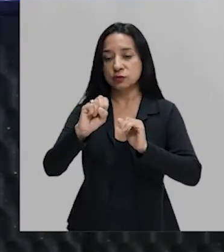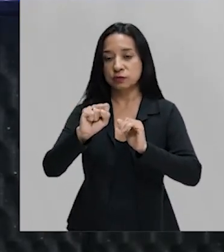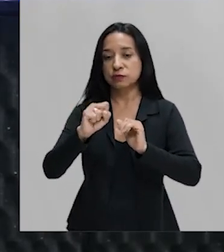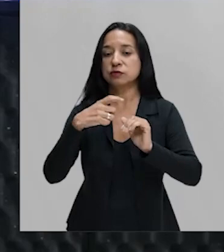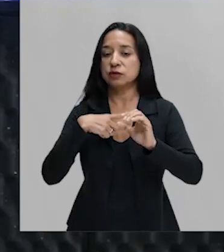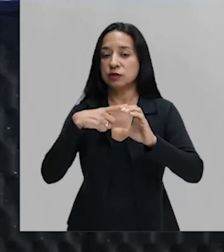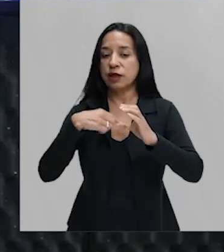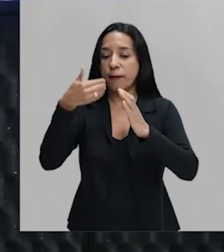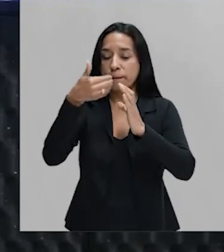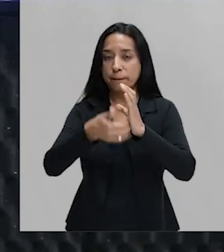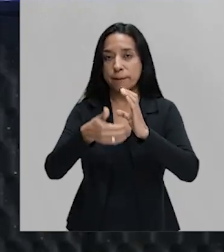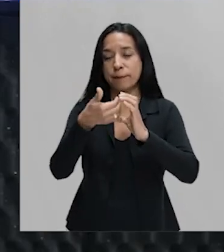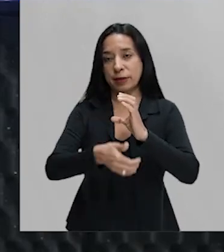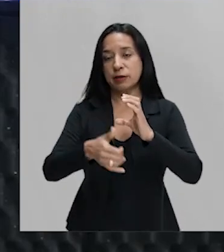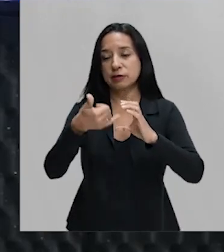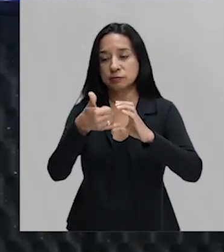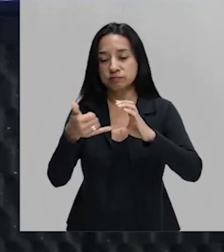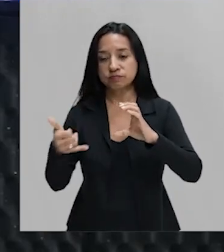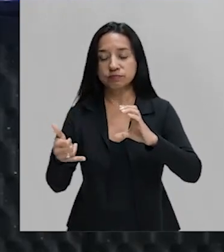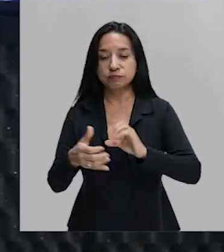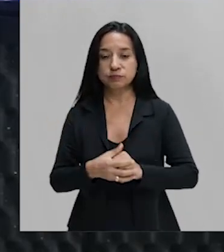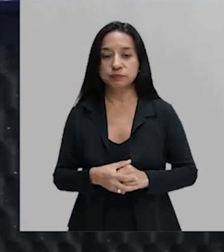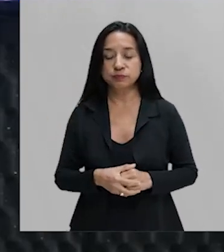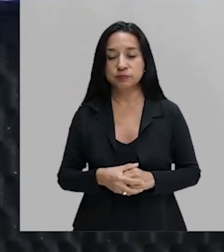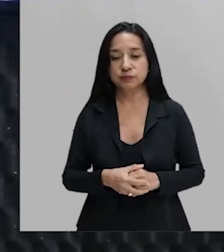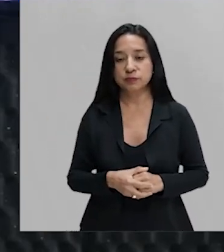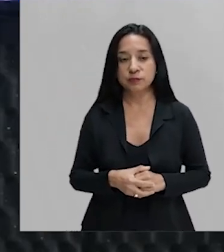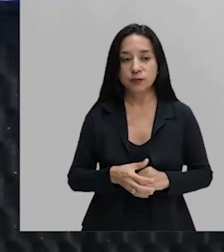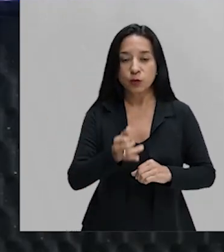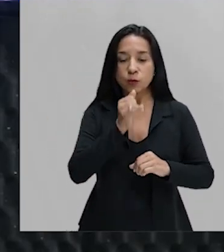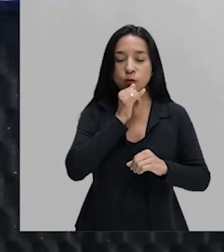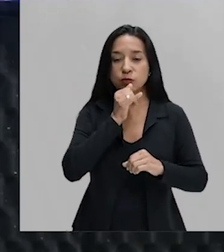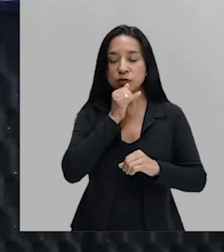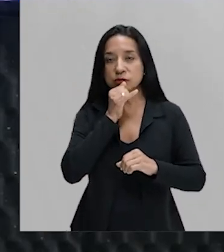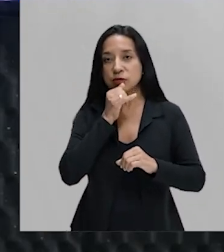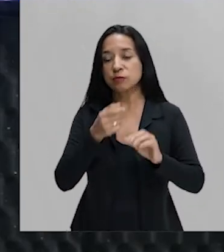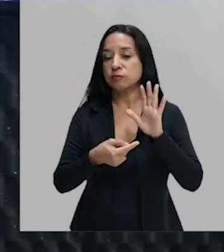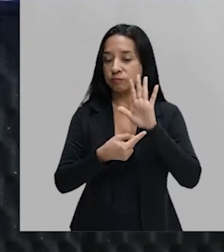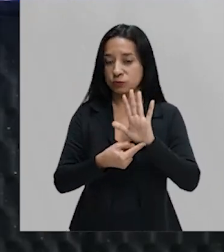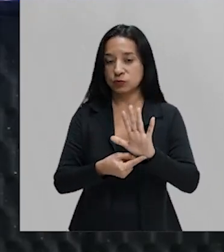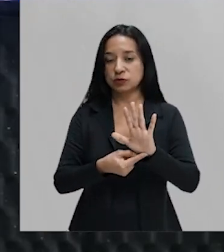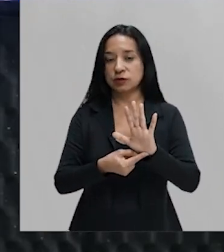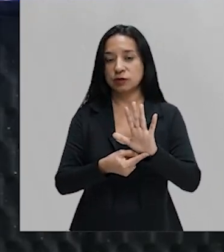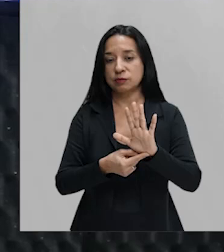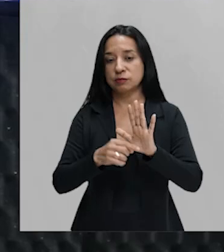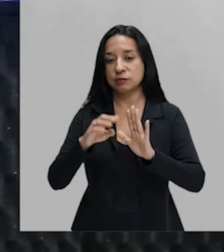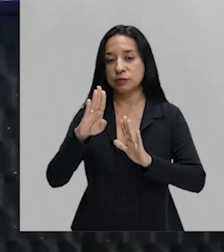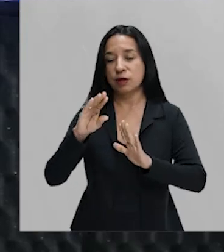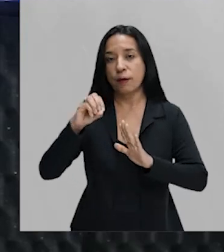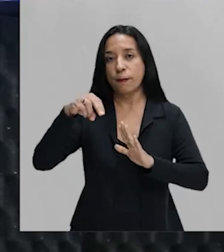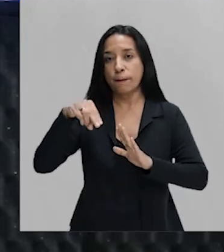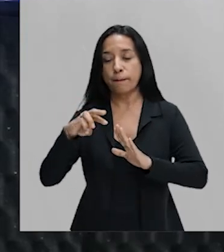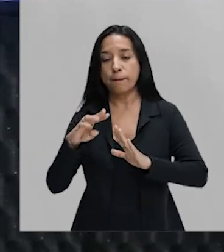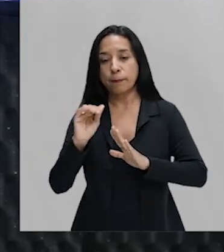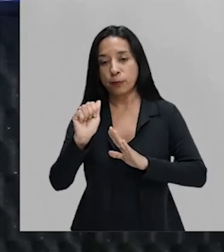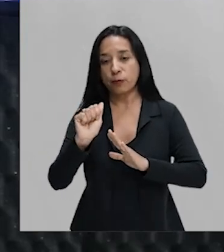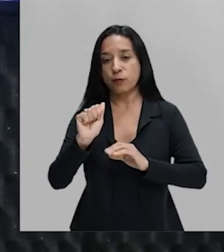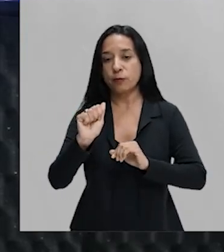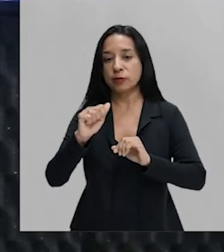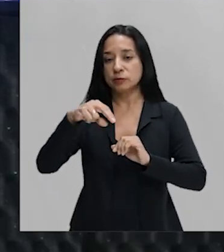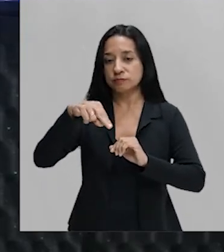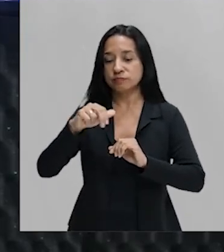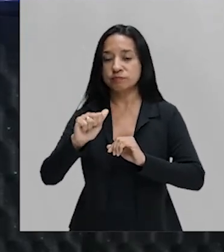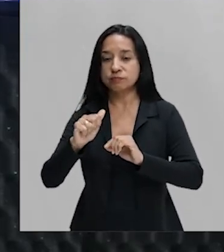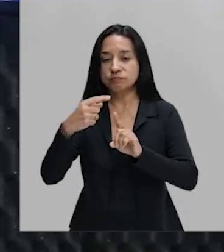ocorre gasto de energia. E aí eu vou dar um exemplo aqui para vocês sobre a bomba de sódio e potássio.